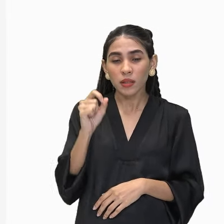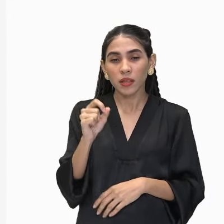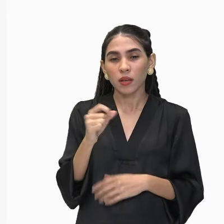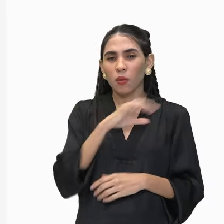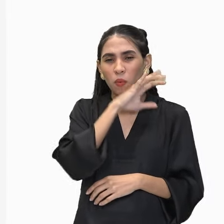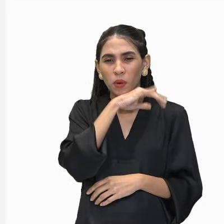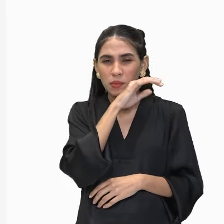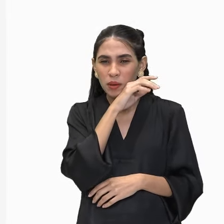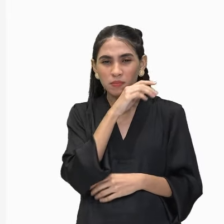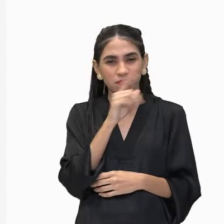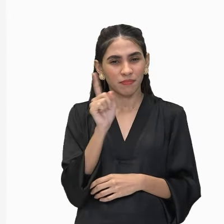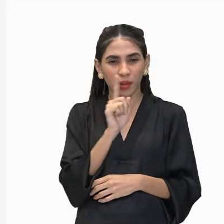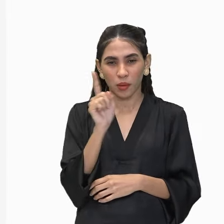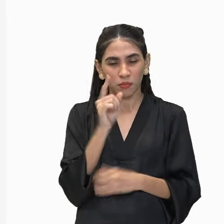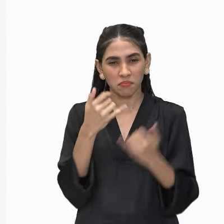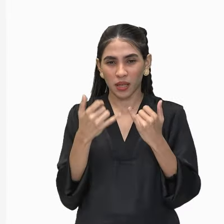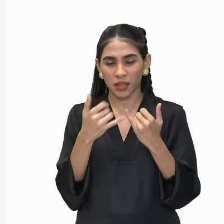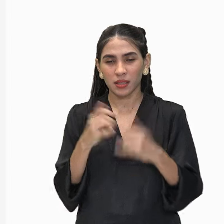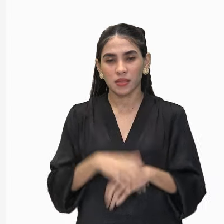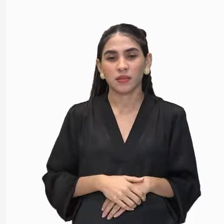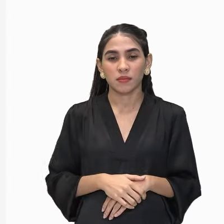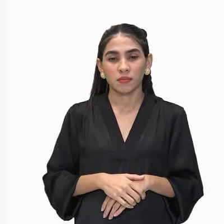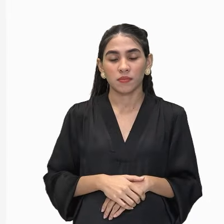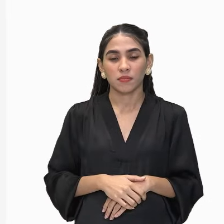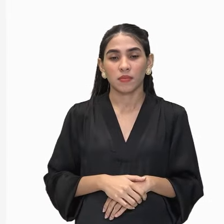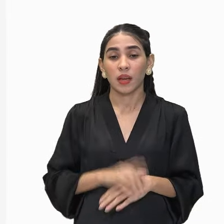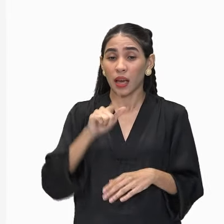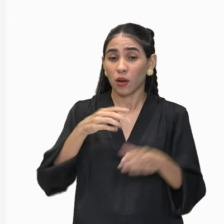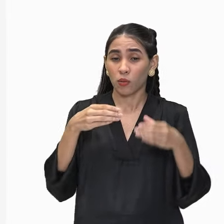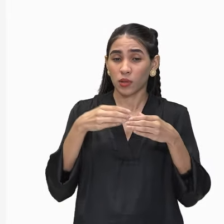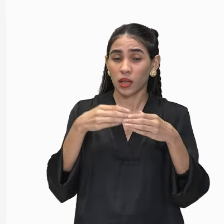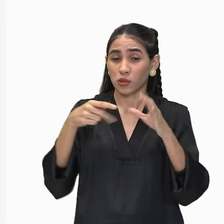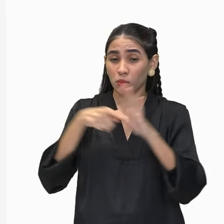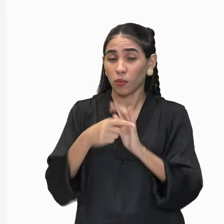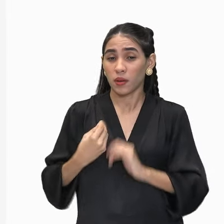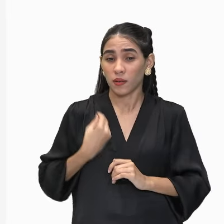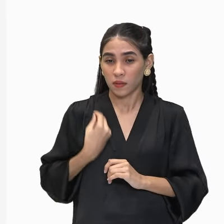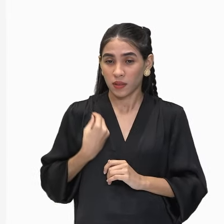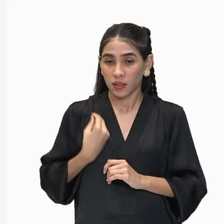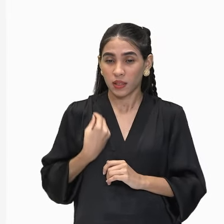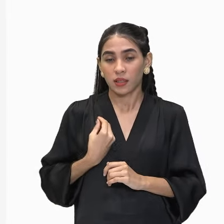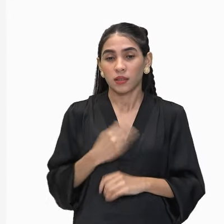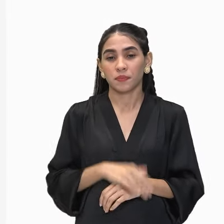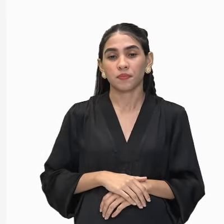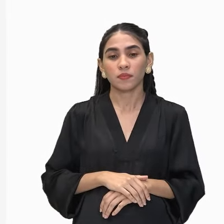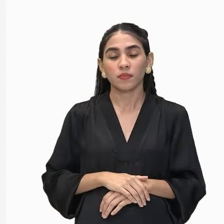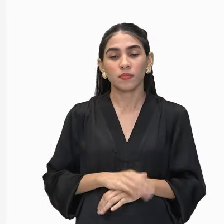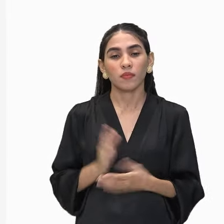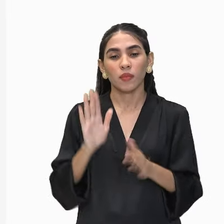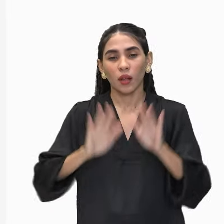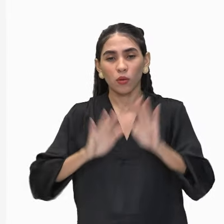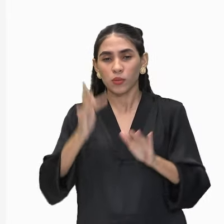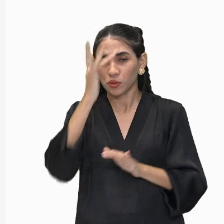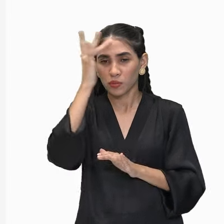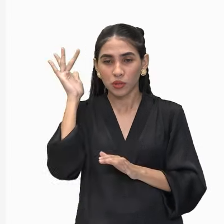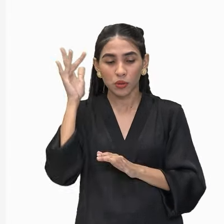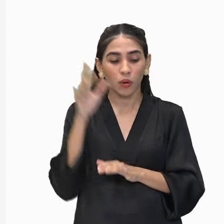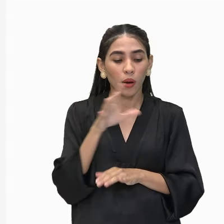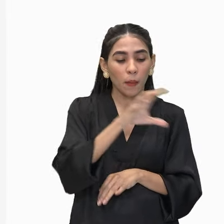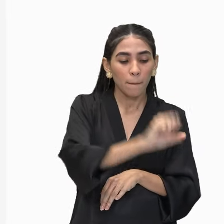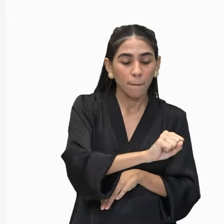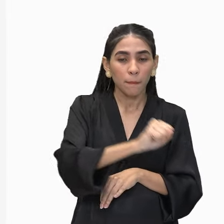mas ele é um animal, ele é um ser vivo, viu, gente? Muitas pessoas tiram ele dos seus